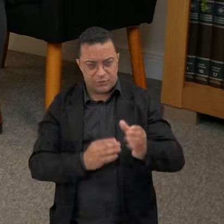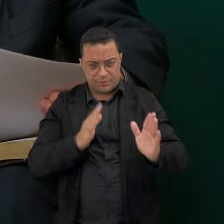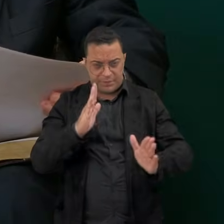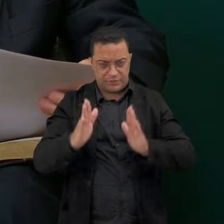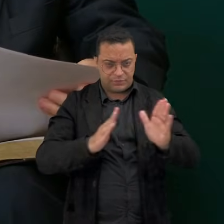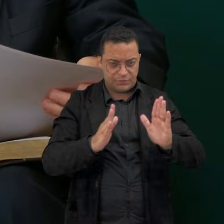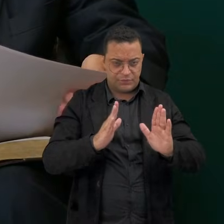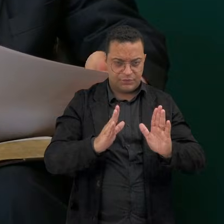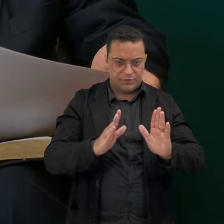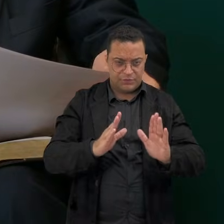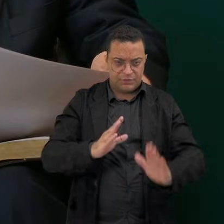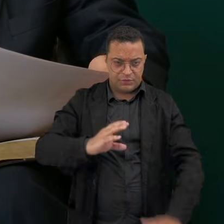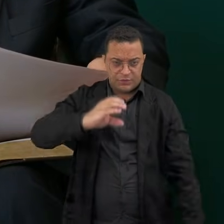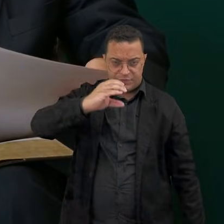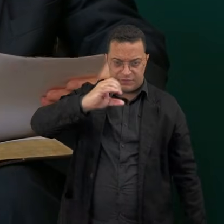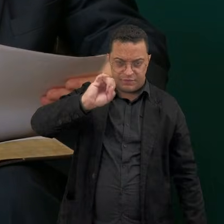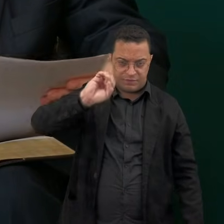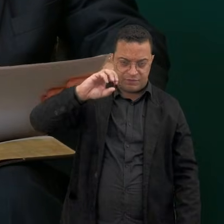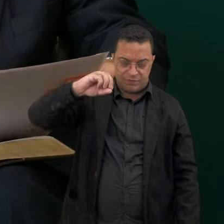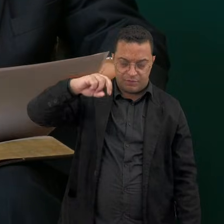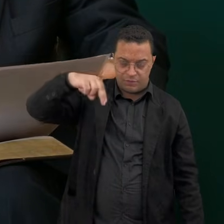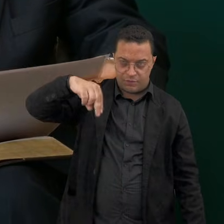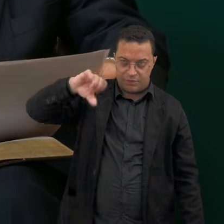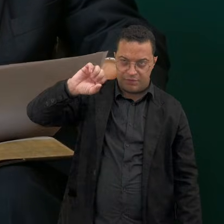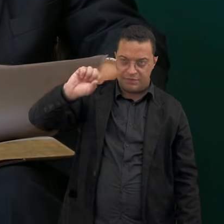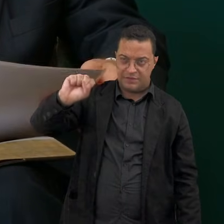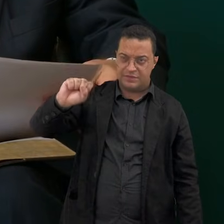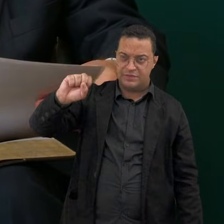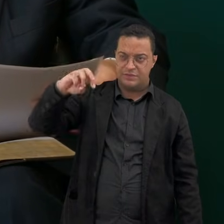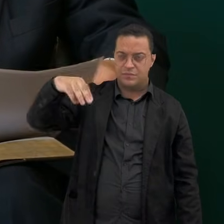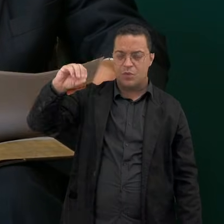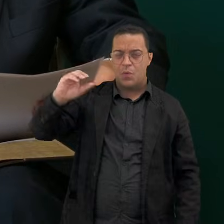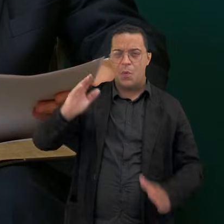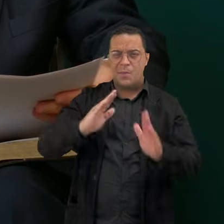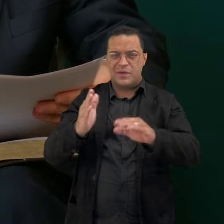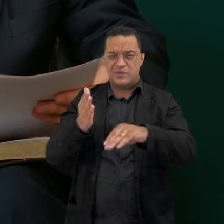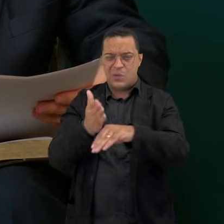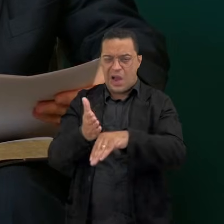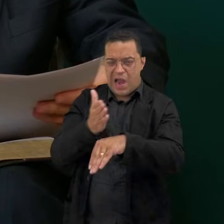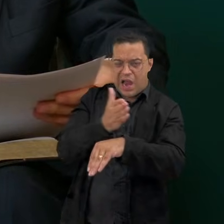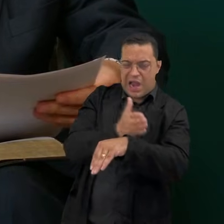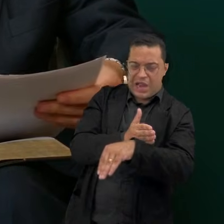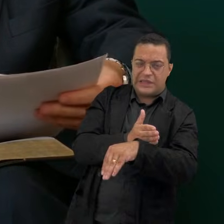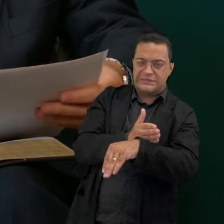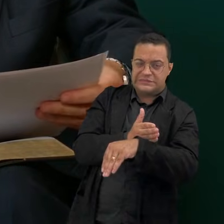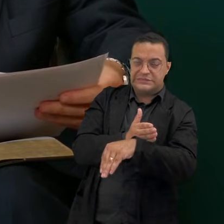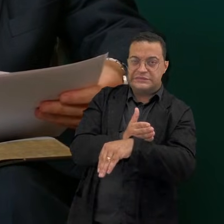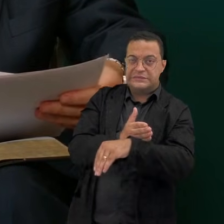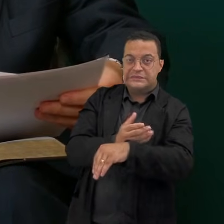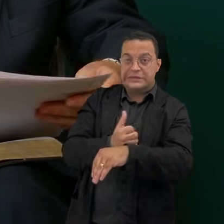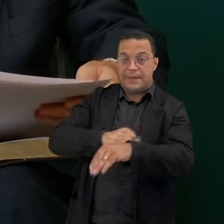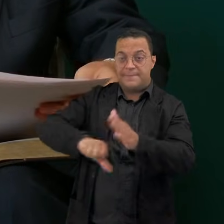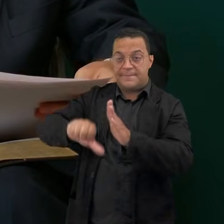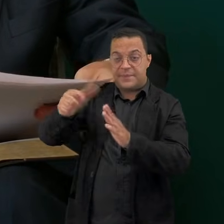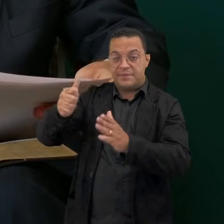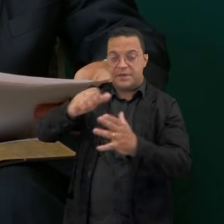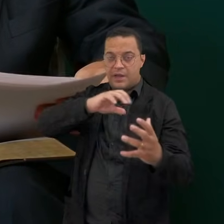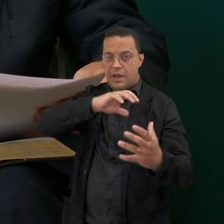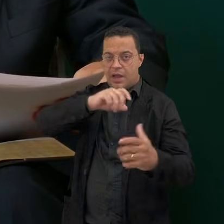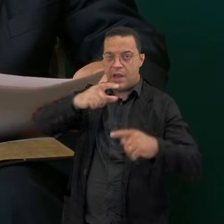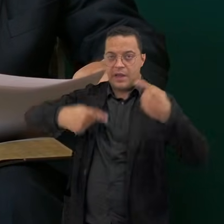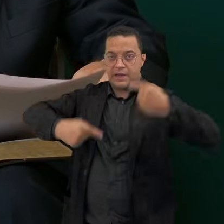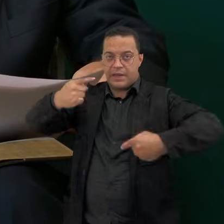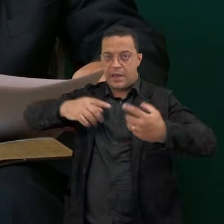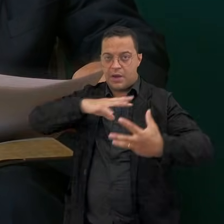isso? Pouco antes da Primeira Guerra, nós tivemos um aspecto bem interessante, que